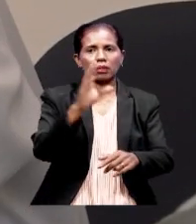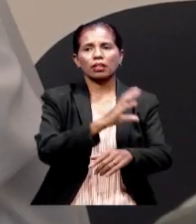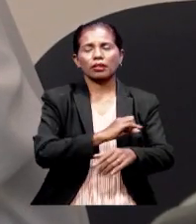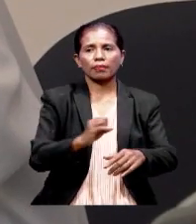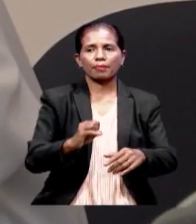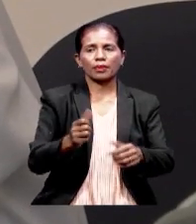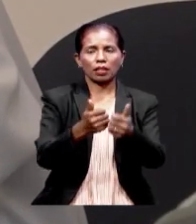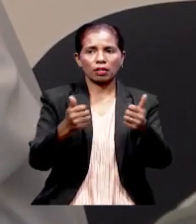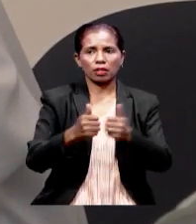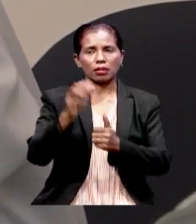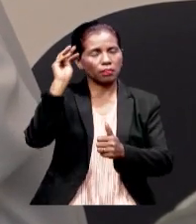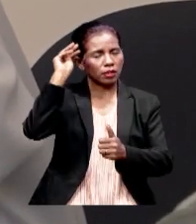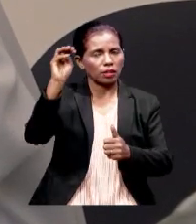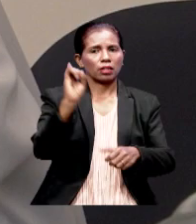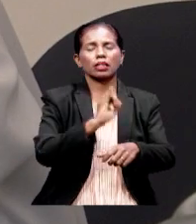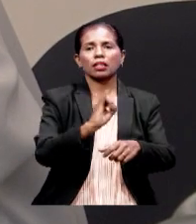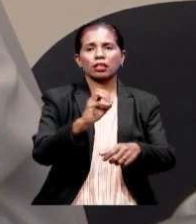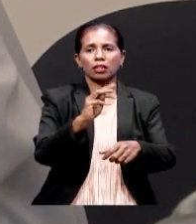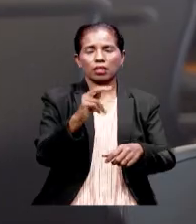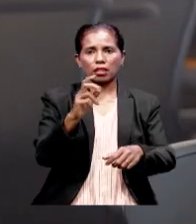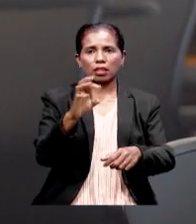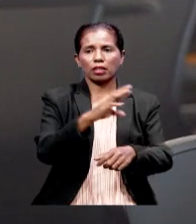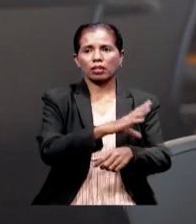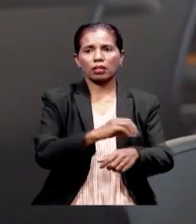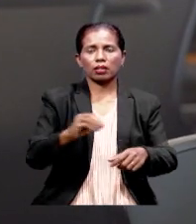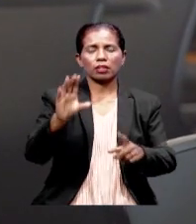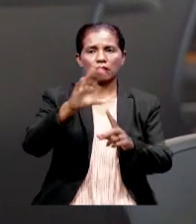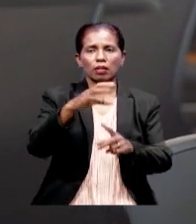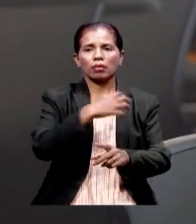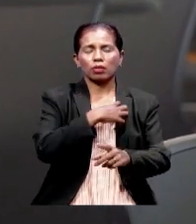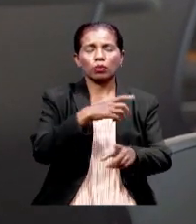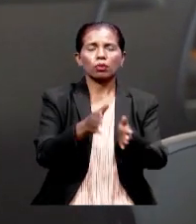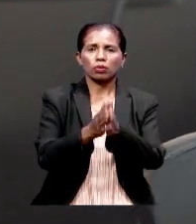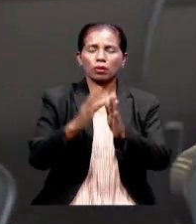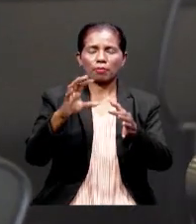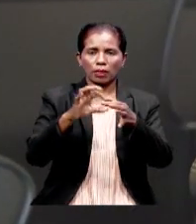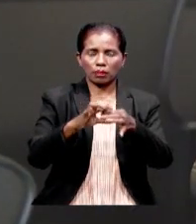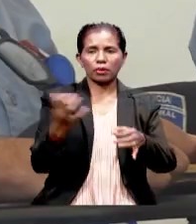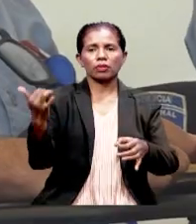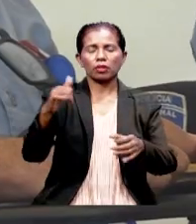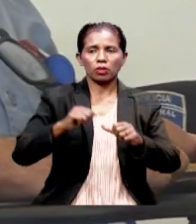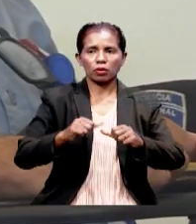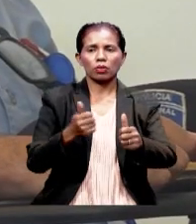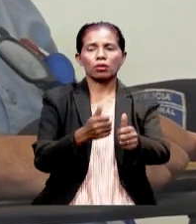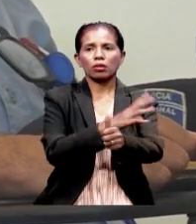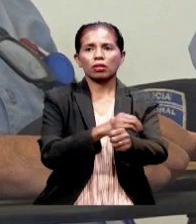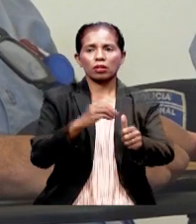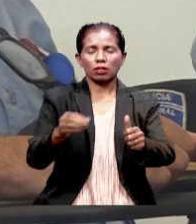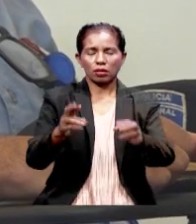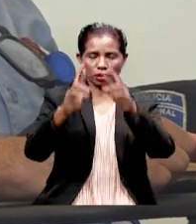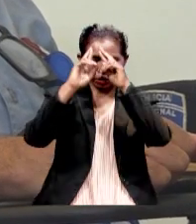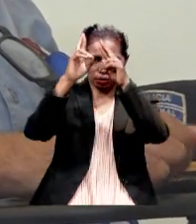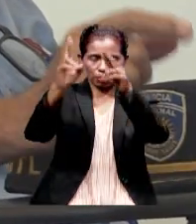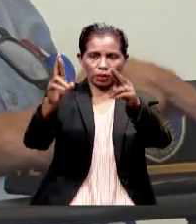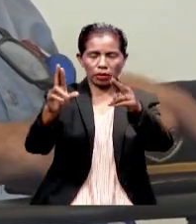Asesor Principal Ministério Interior, no Comando Pessoal Formação Penteli, husu membro Sira, atu cumpri regra interna Penteli, no obedece ba ordem